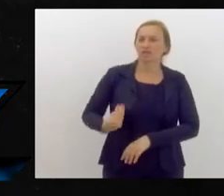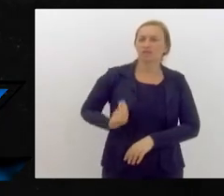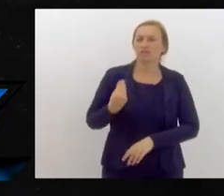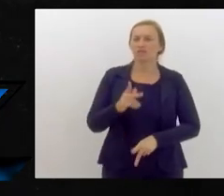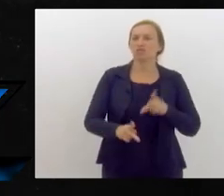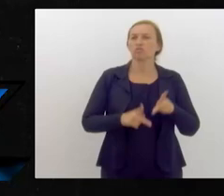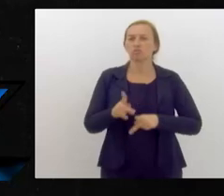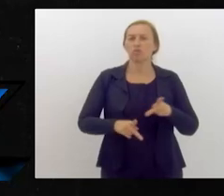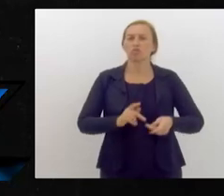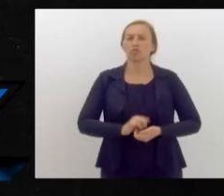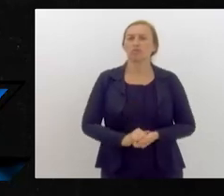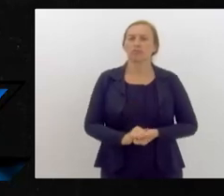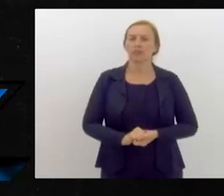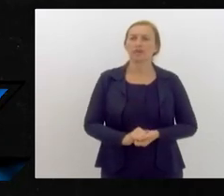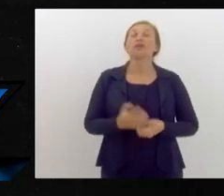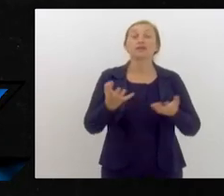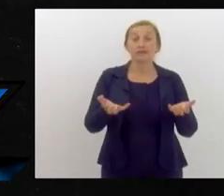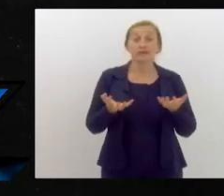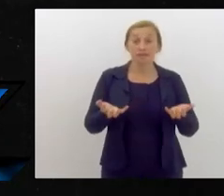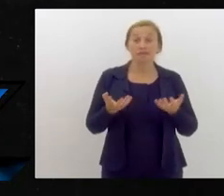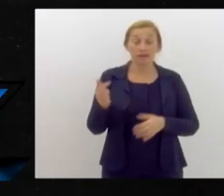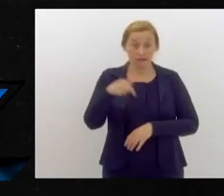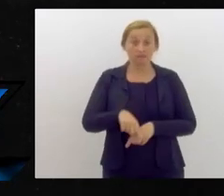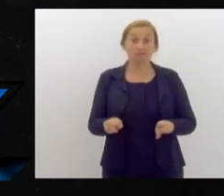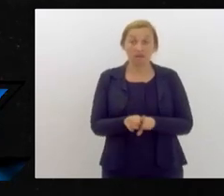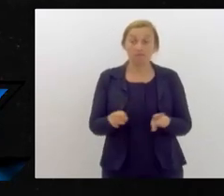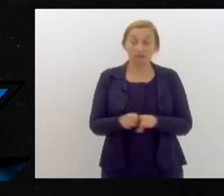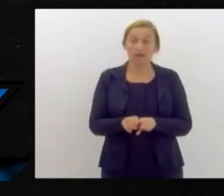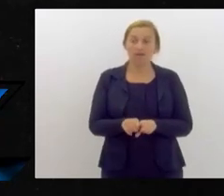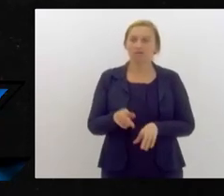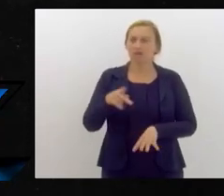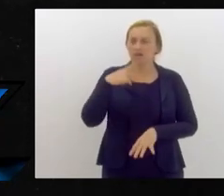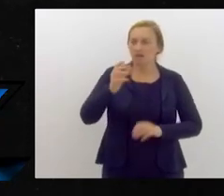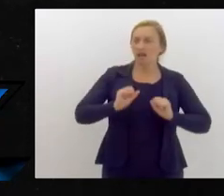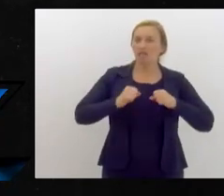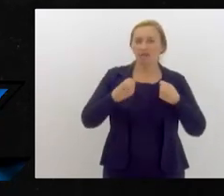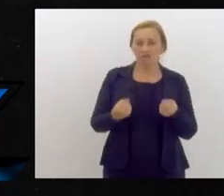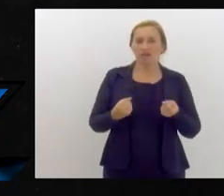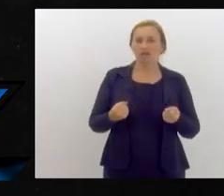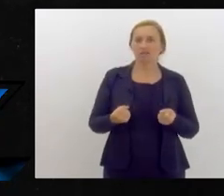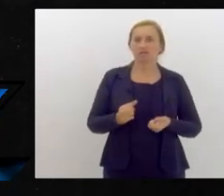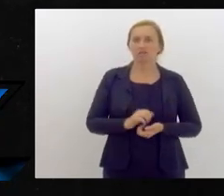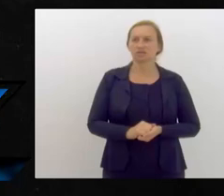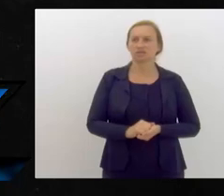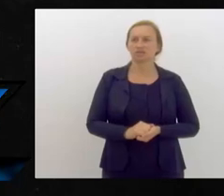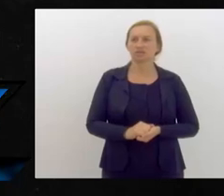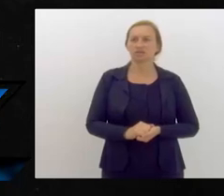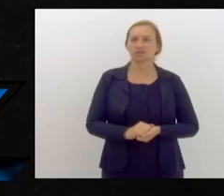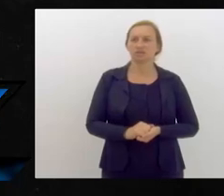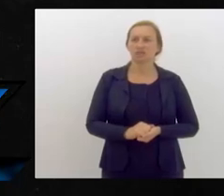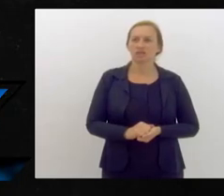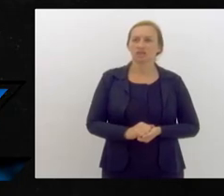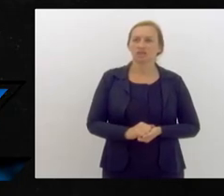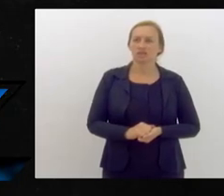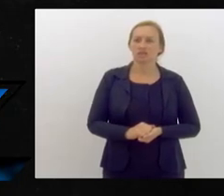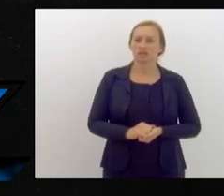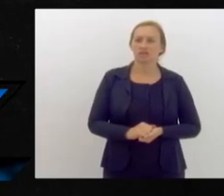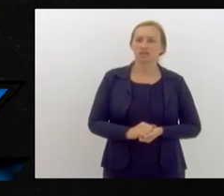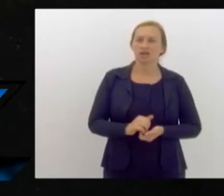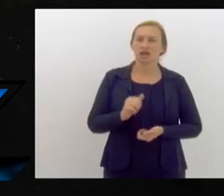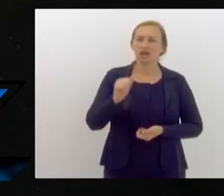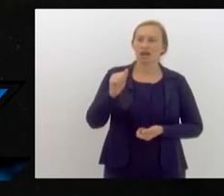para nossa população queria aqui também fazer uma fala indefesa dos agentes culturais